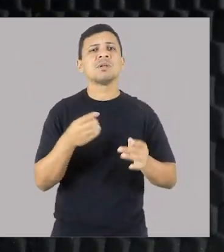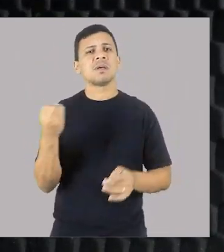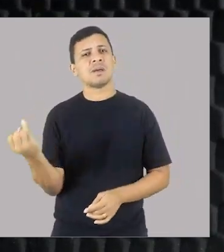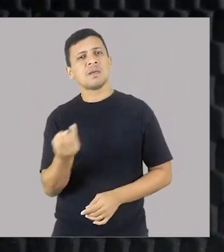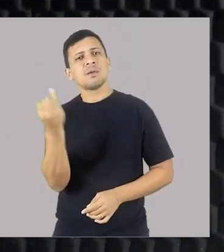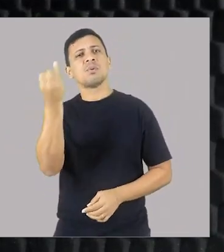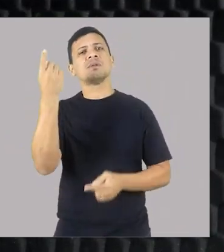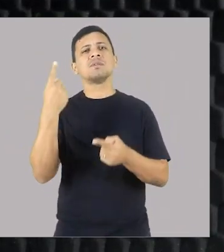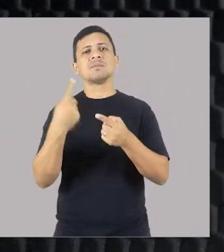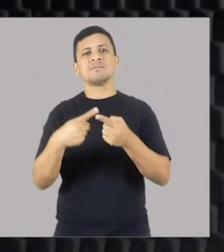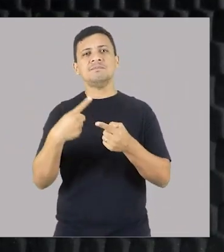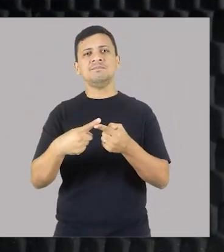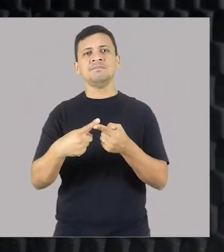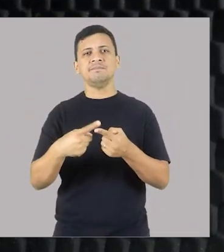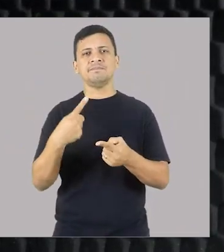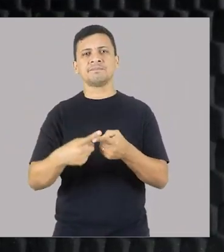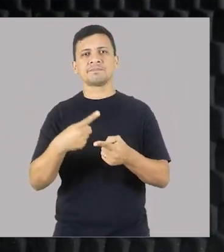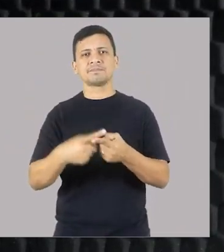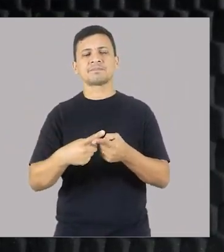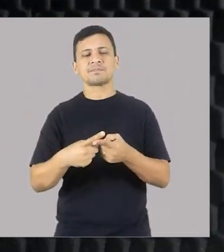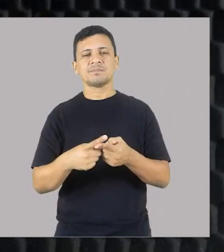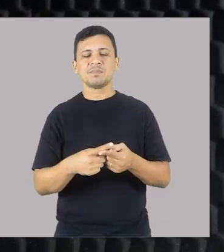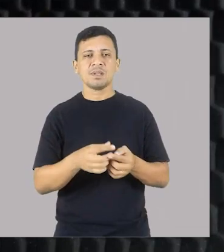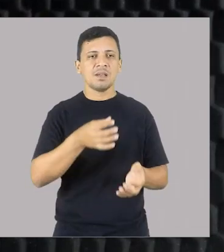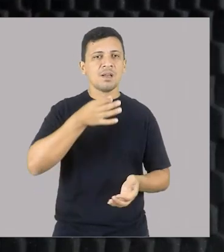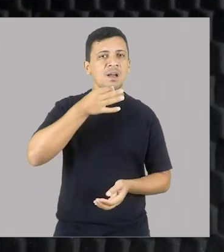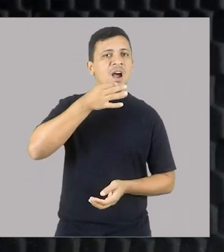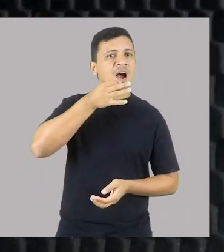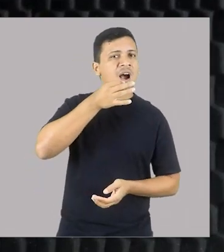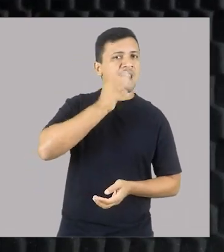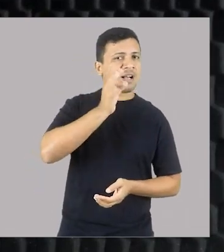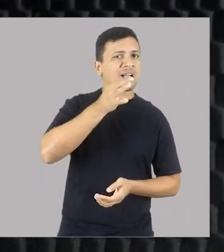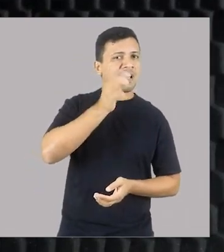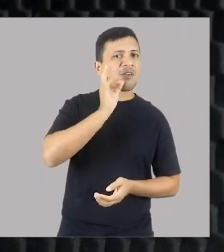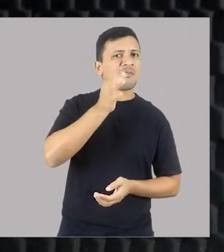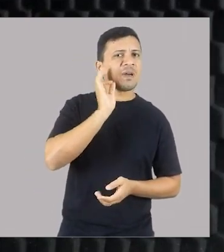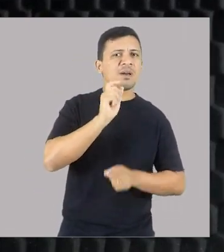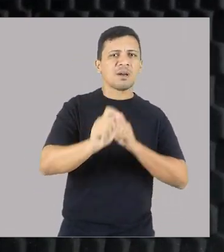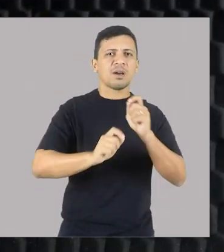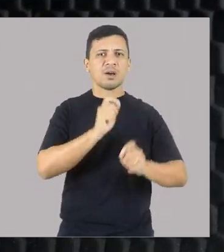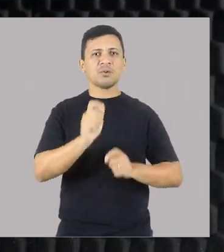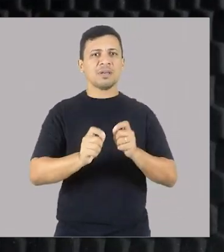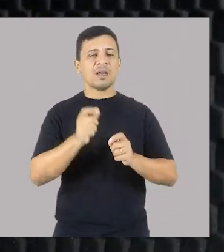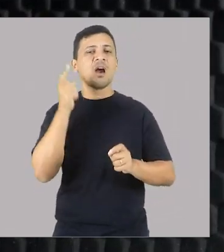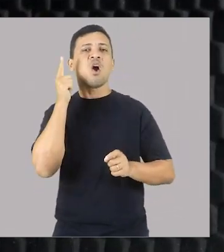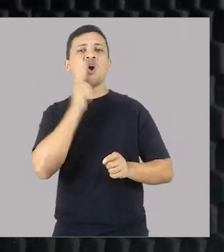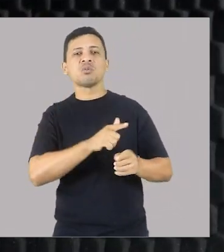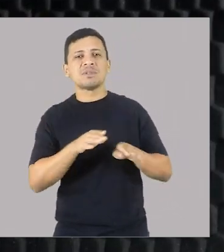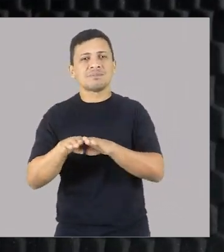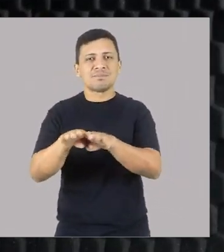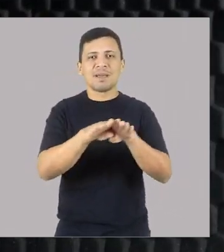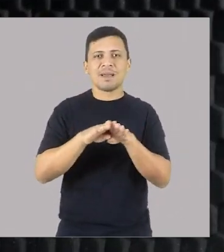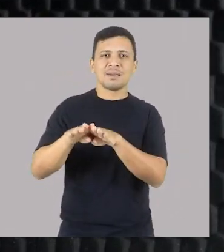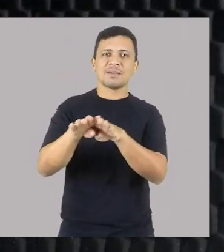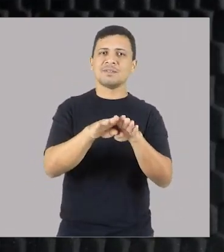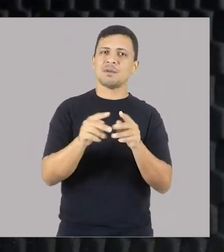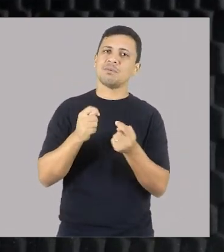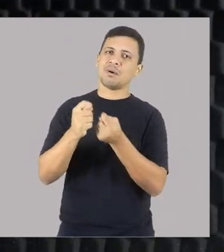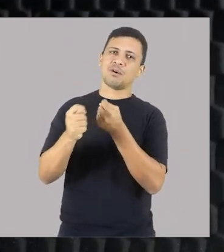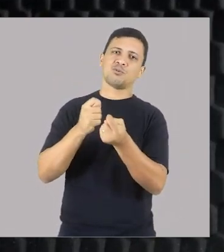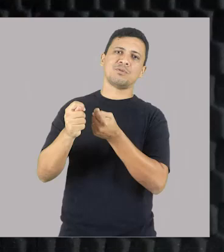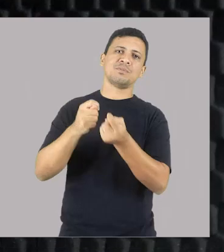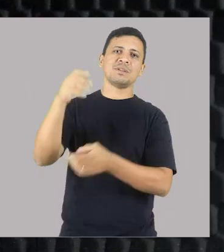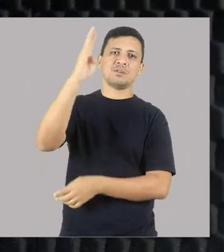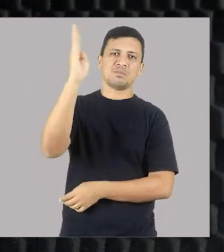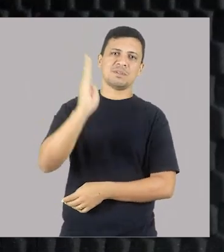café garante o que nós chamamos de equilíbrio para a economia nacional, uma economia que vinha